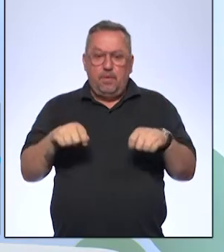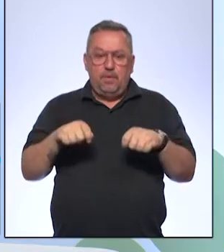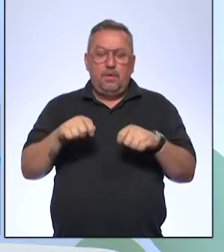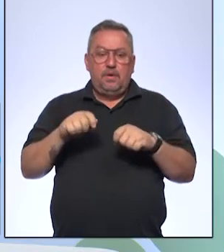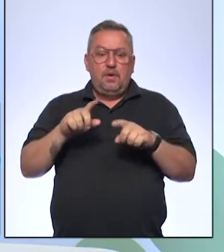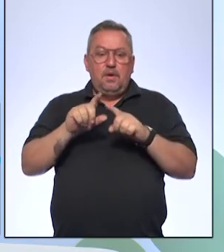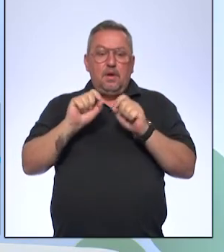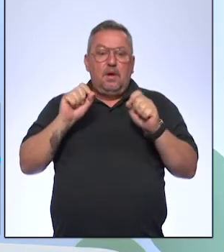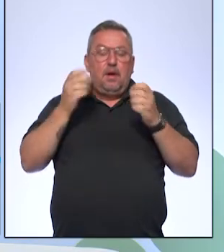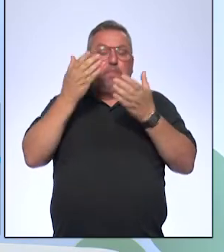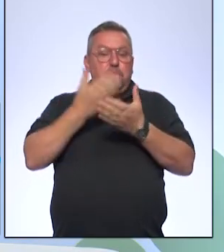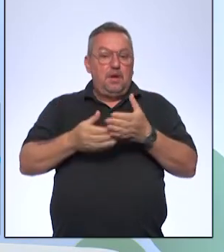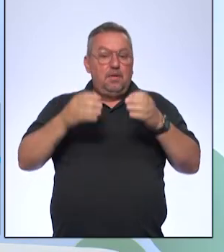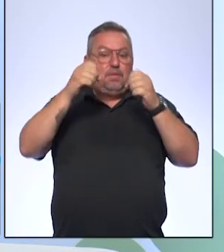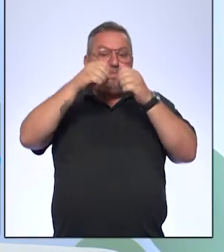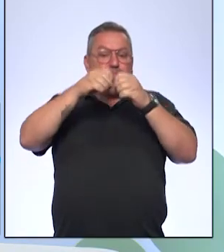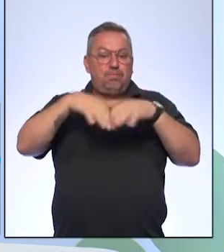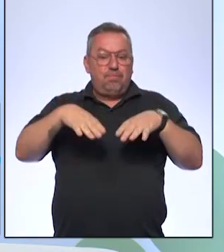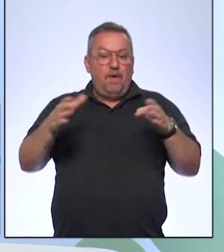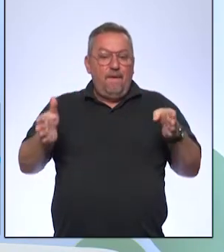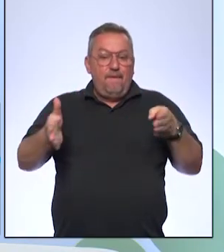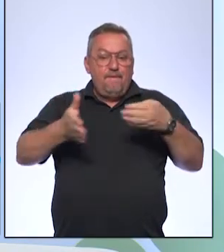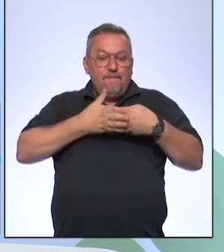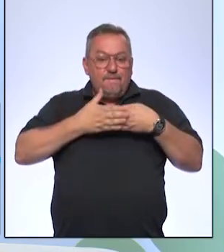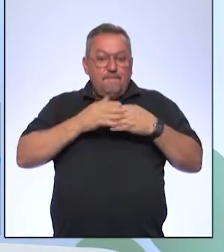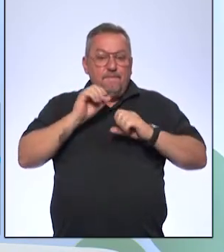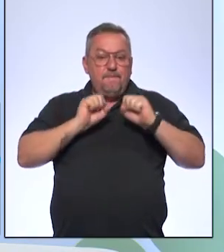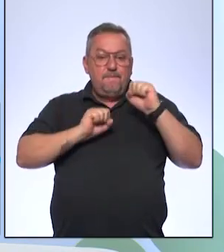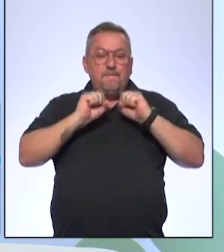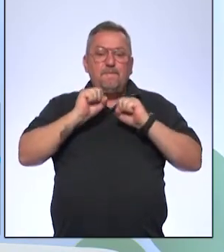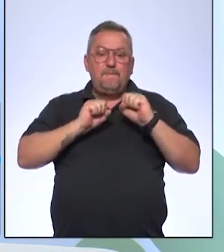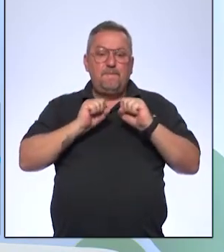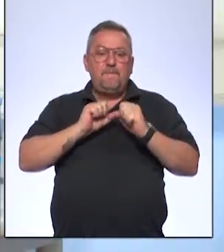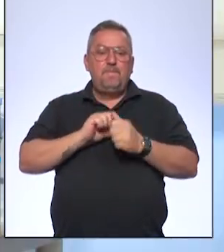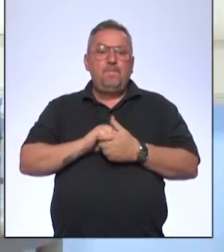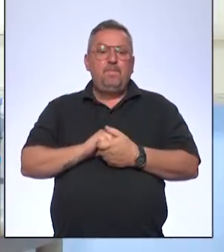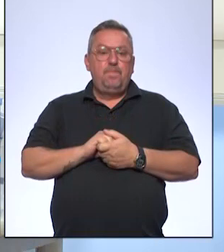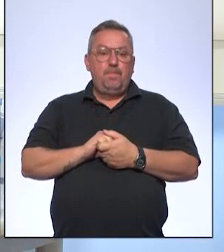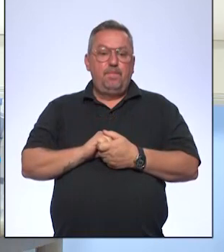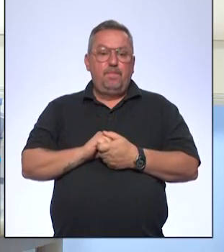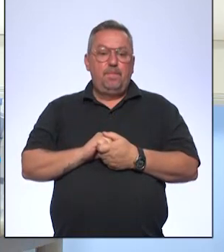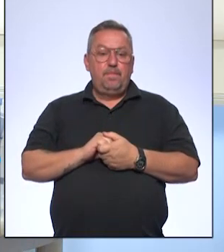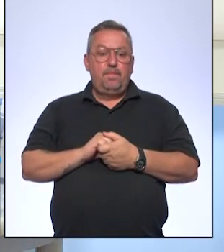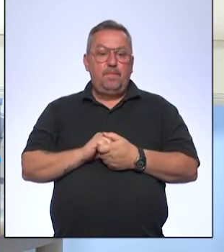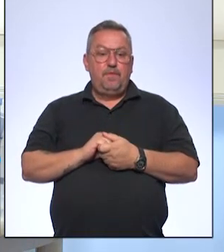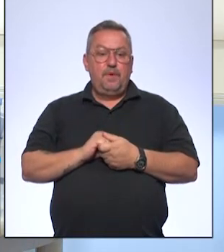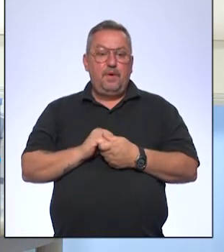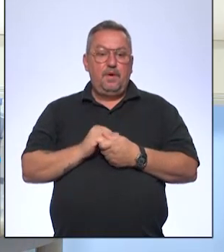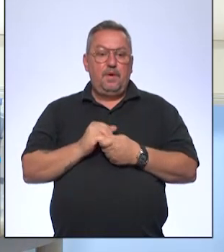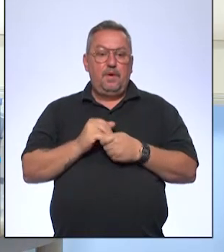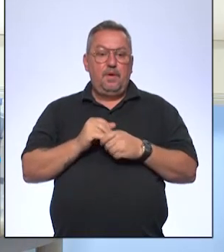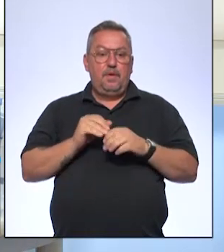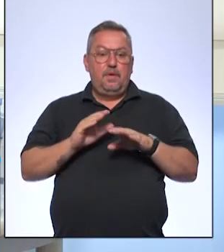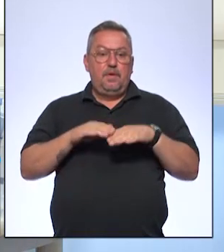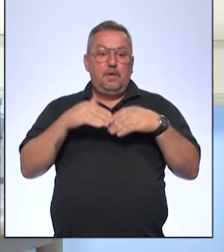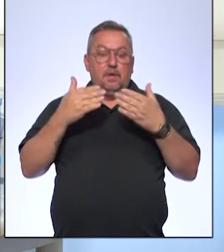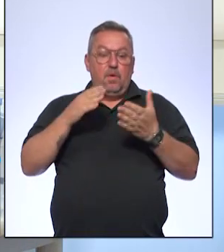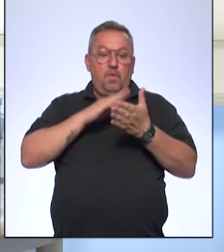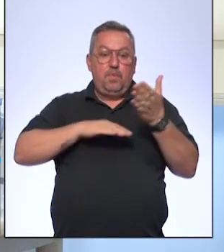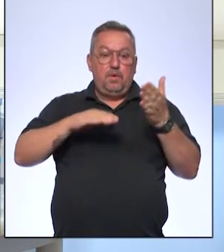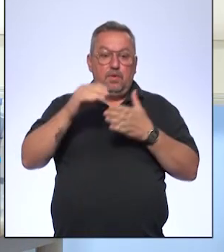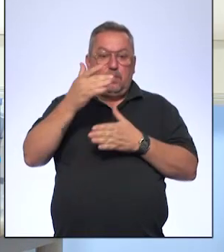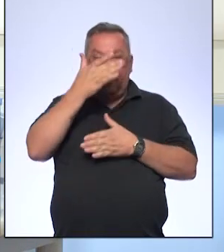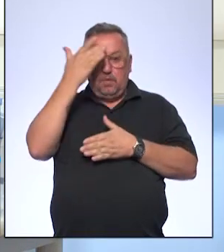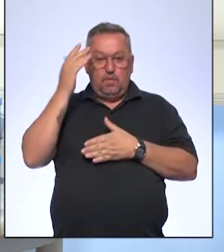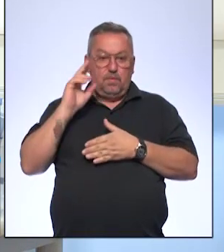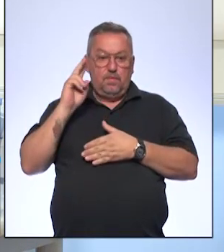até ser levado à falência por conta de uma situação dessa, de uma leitura errada, não é? Sim, é bem importante, né? Então, para todo mundo aí.